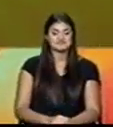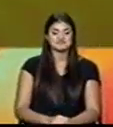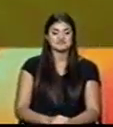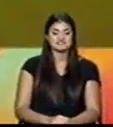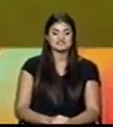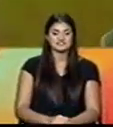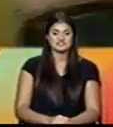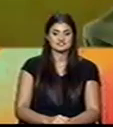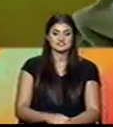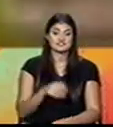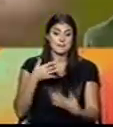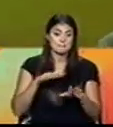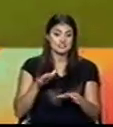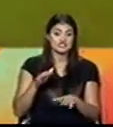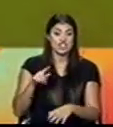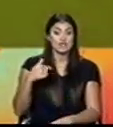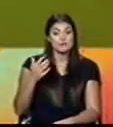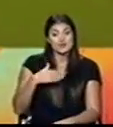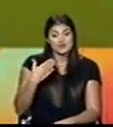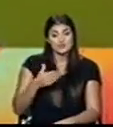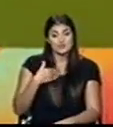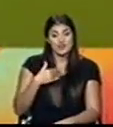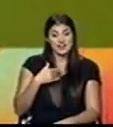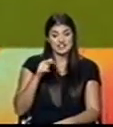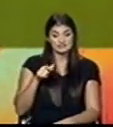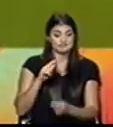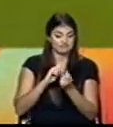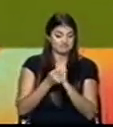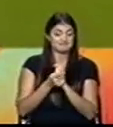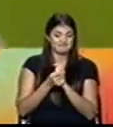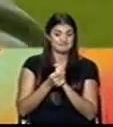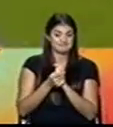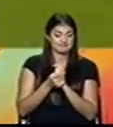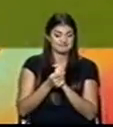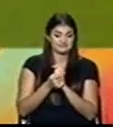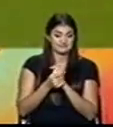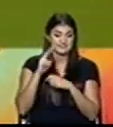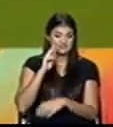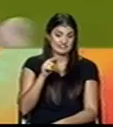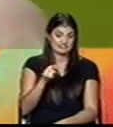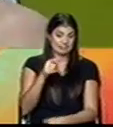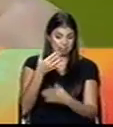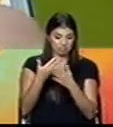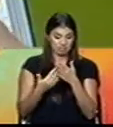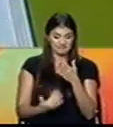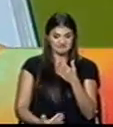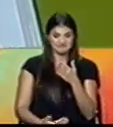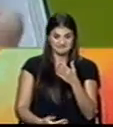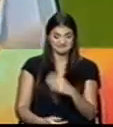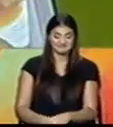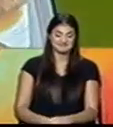gente quer caramelo. Não querem depois que haja alterações climáticas. Olha para a camada de ozono aqui toda desfeita. Esse é um